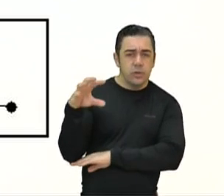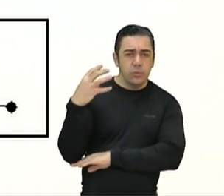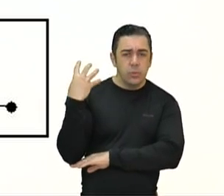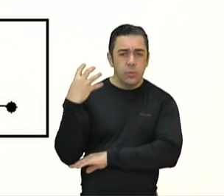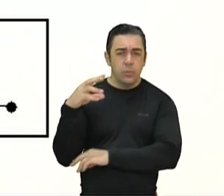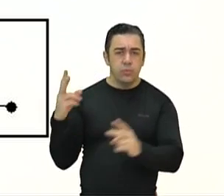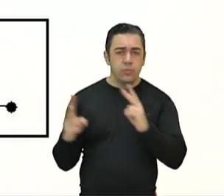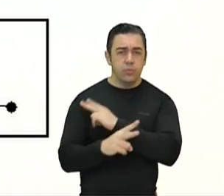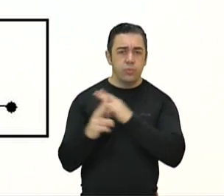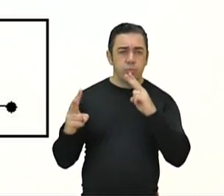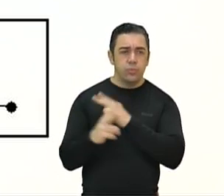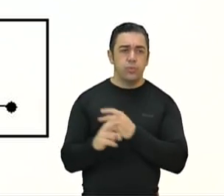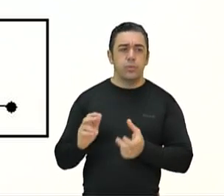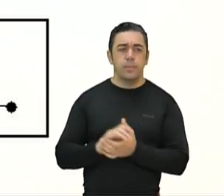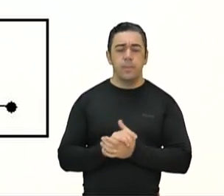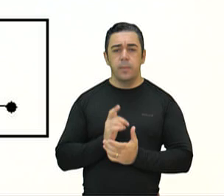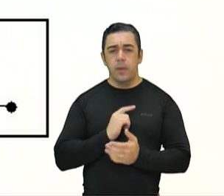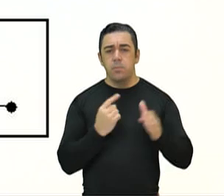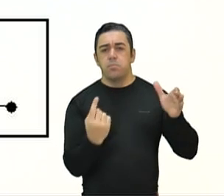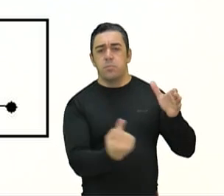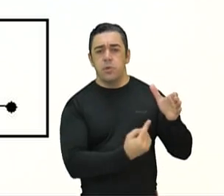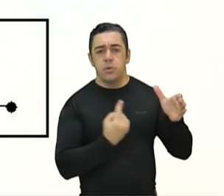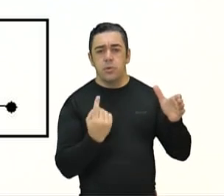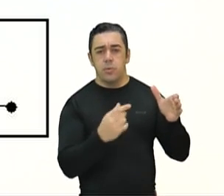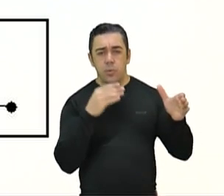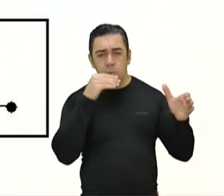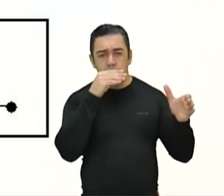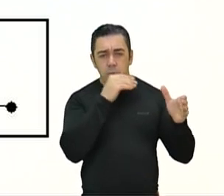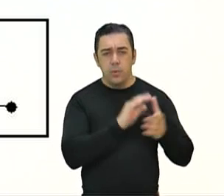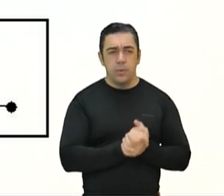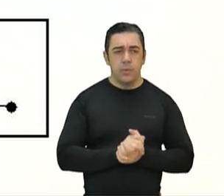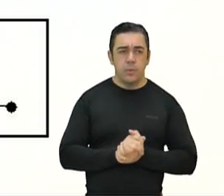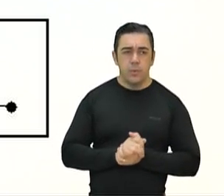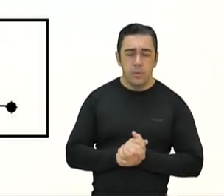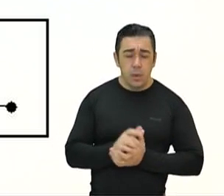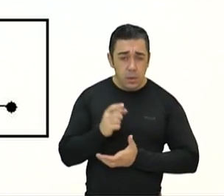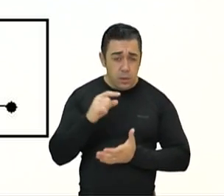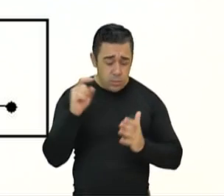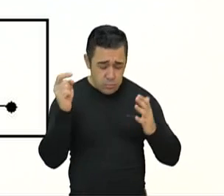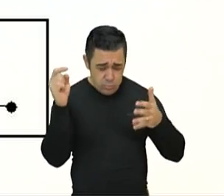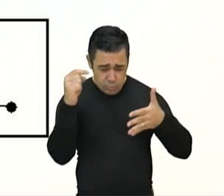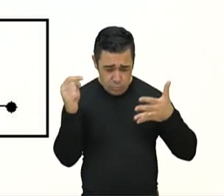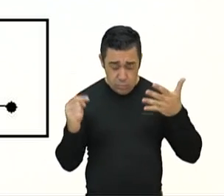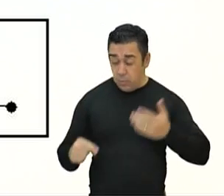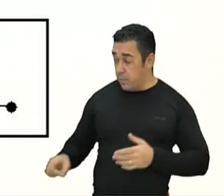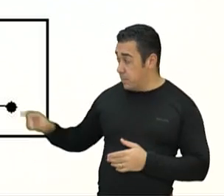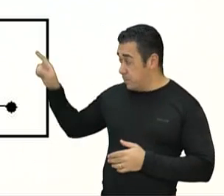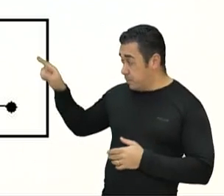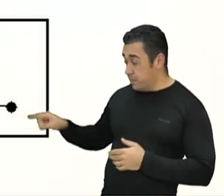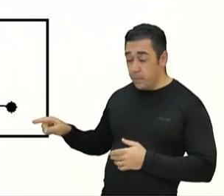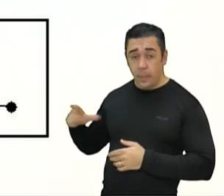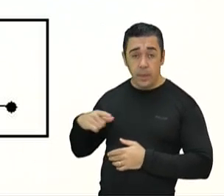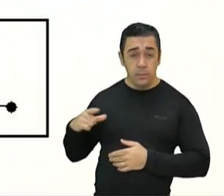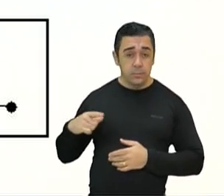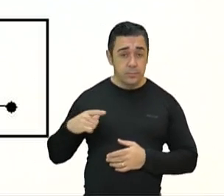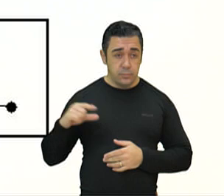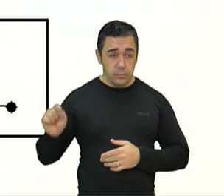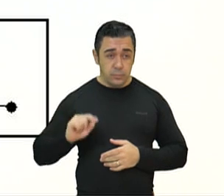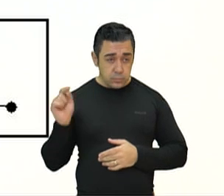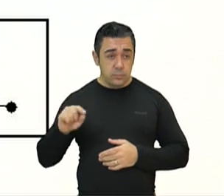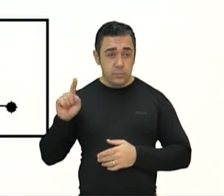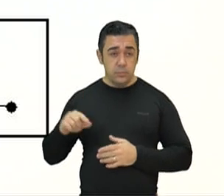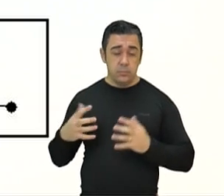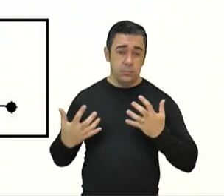tal, micro-ondas, aqui o aspirador, né? Então, todos eles aqui têm